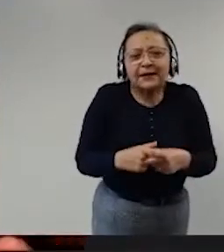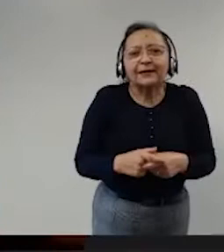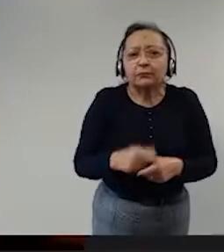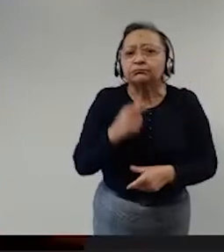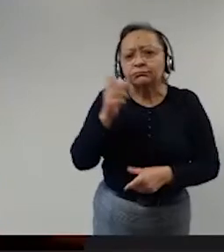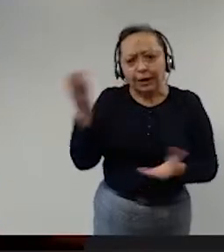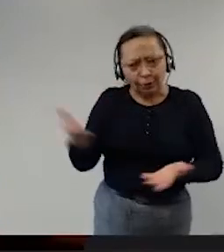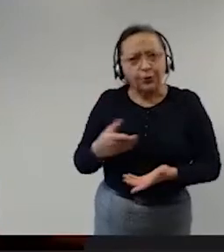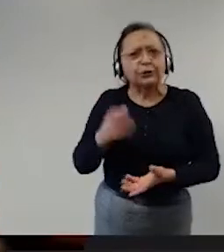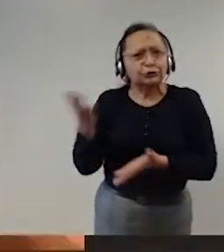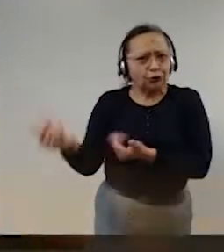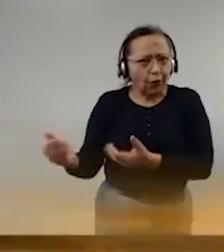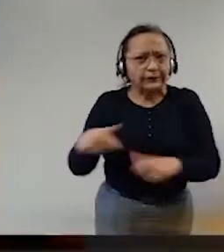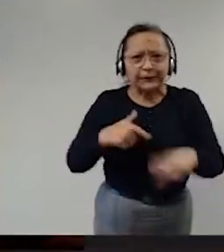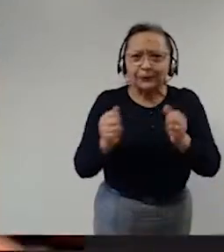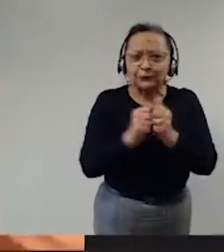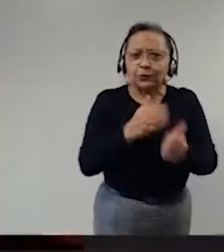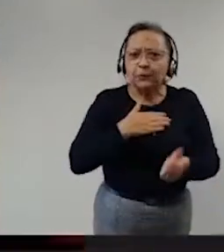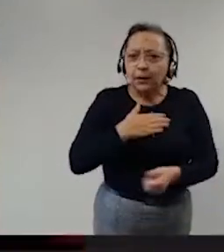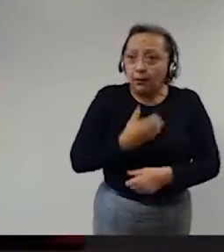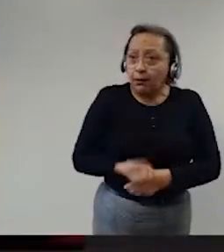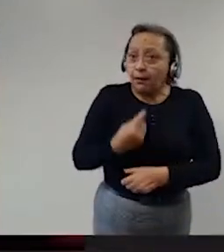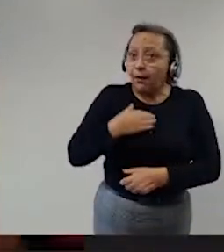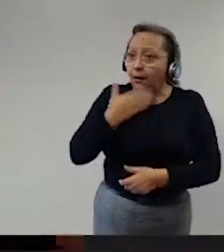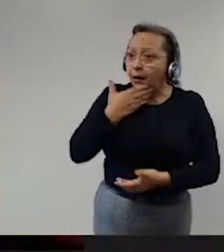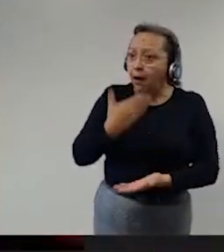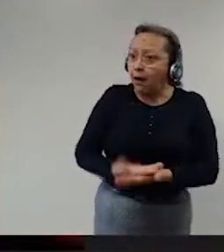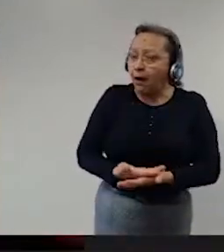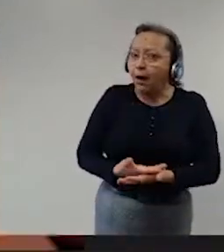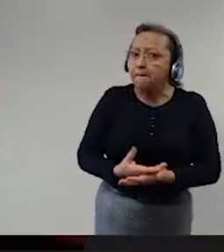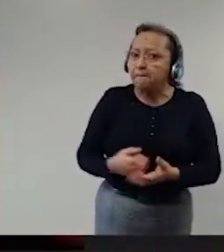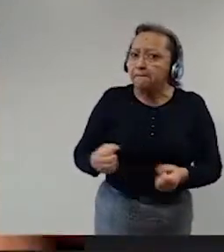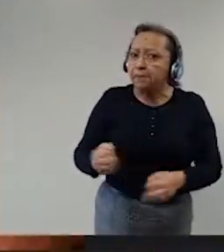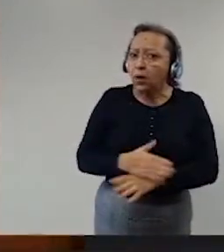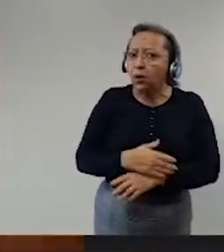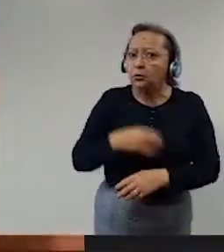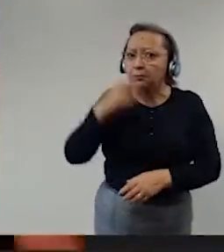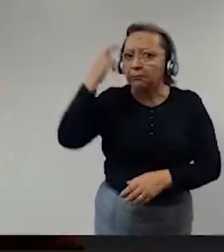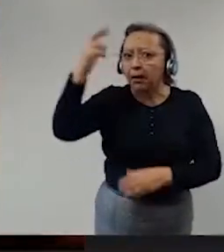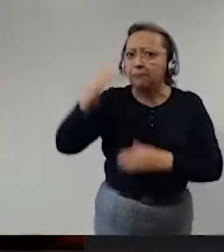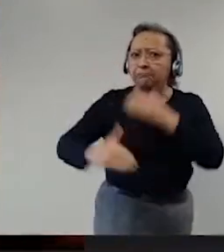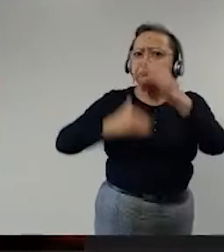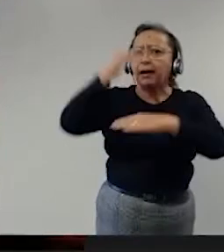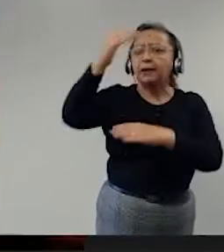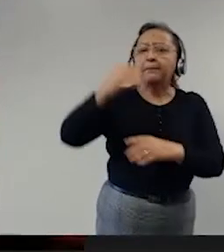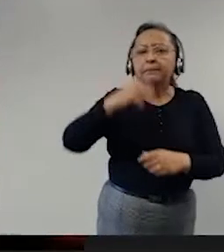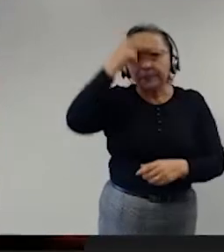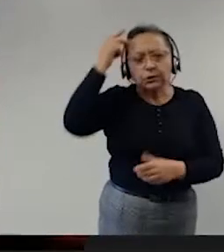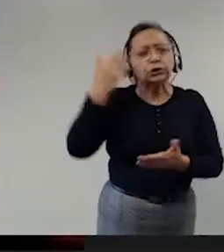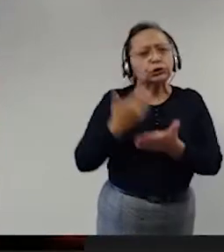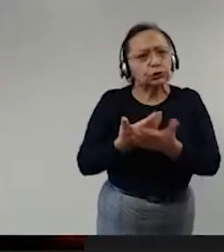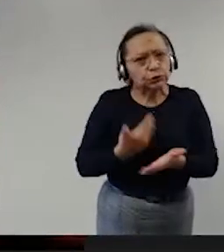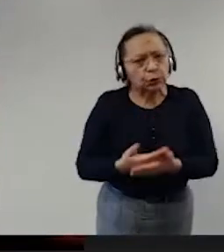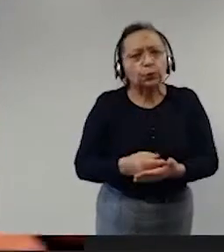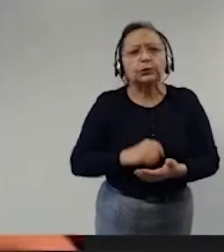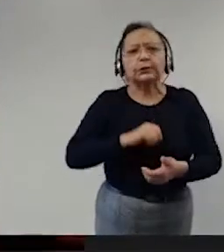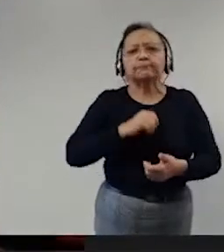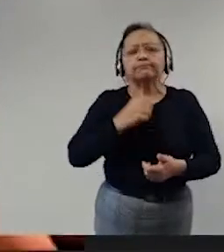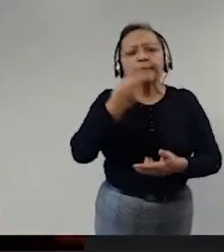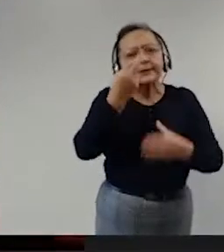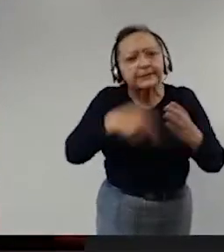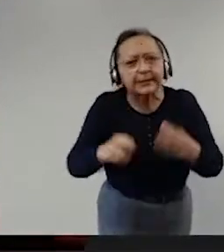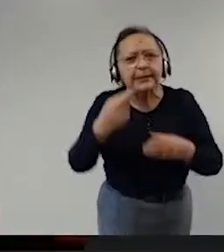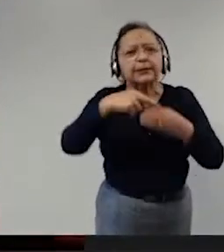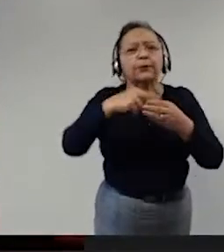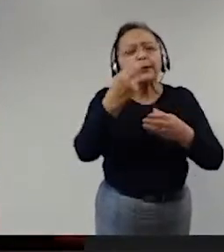preparados do que eu, são pessoas que se reciclam, que estudam, que fazem curso, que estão participando do mundo como um todo. Nós